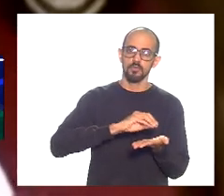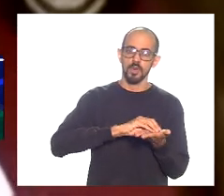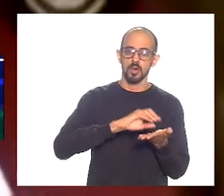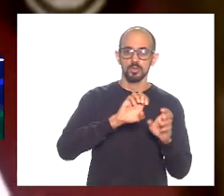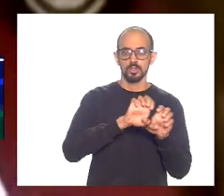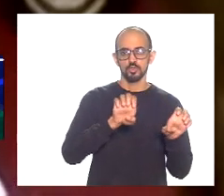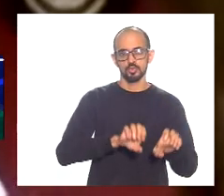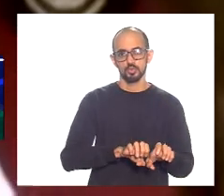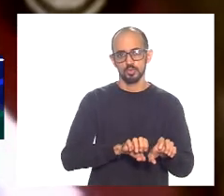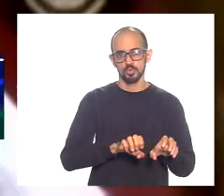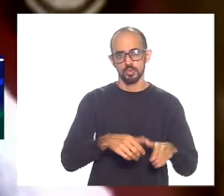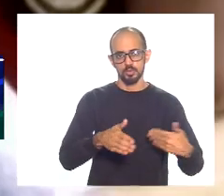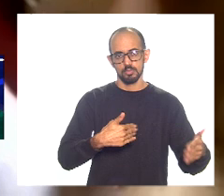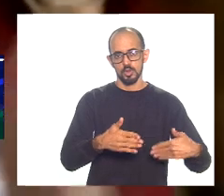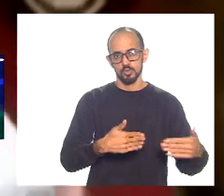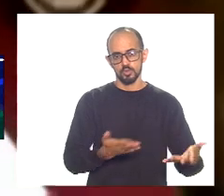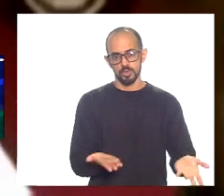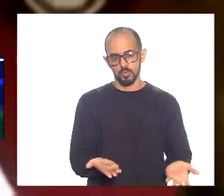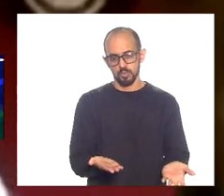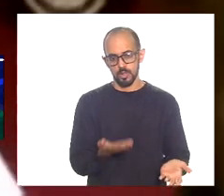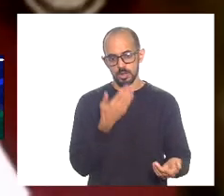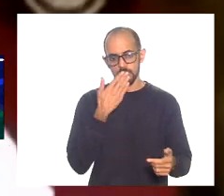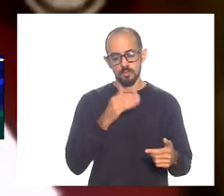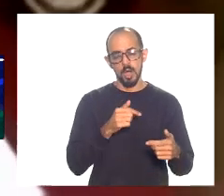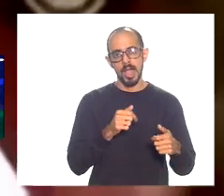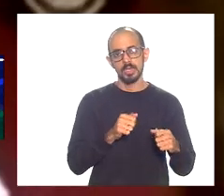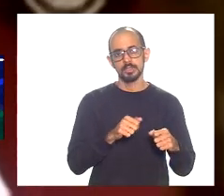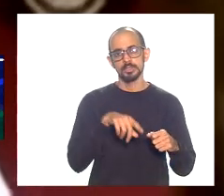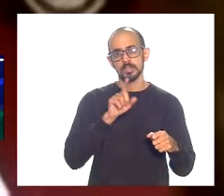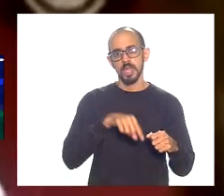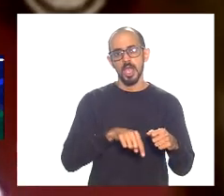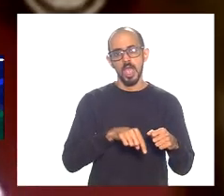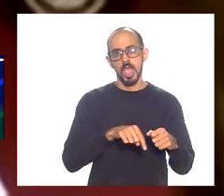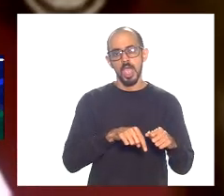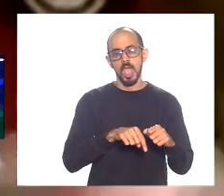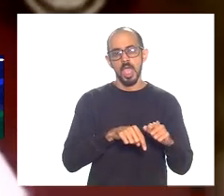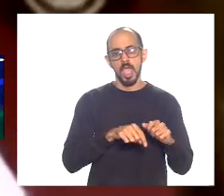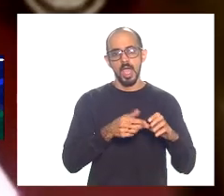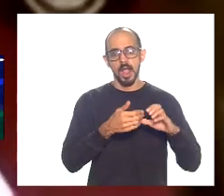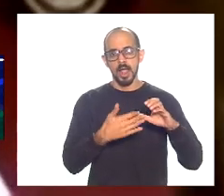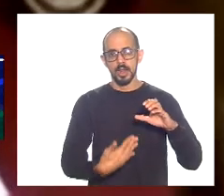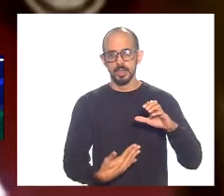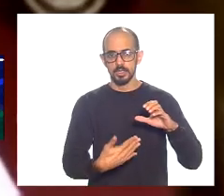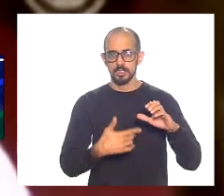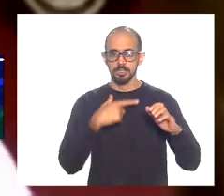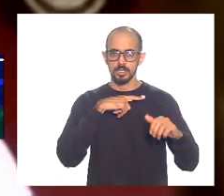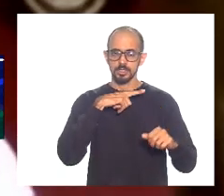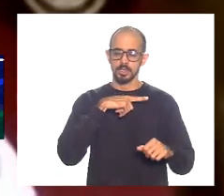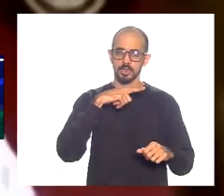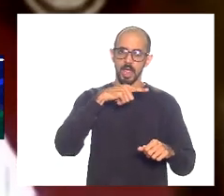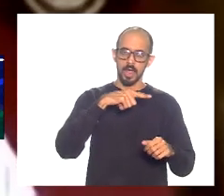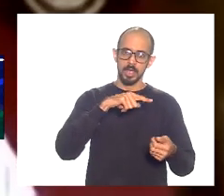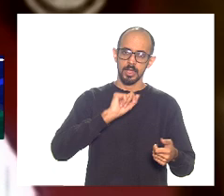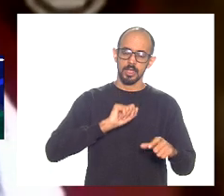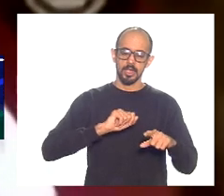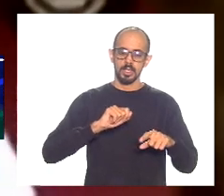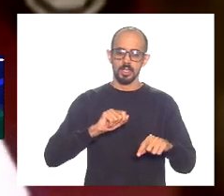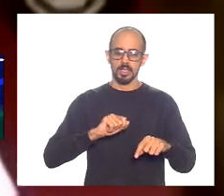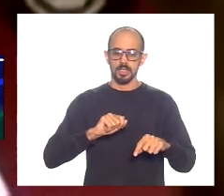estrutura produtiva? Que elementos existem exatamente para